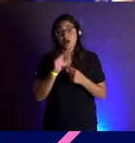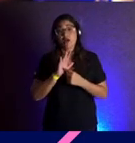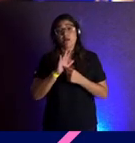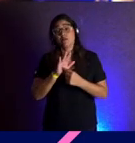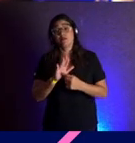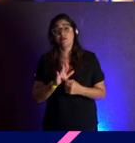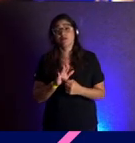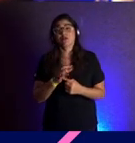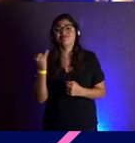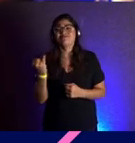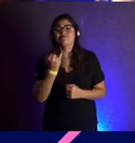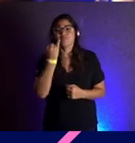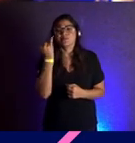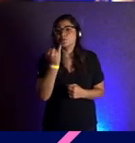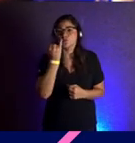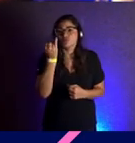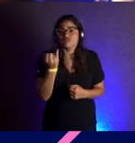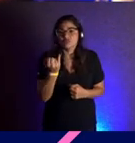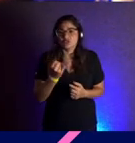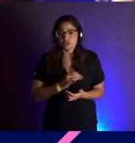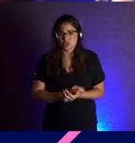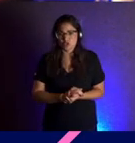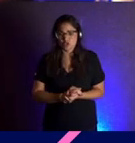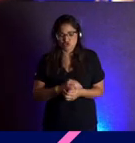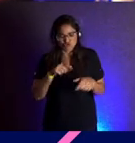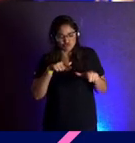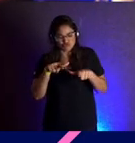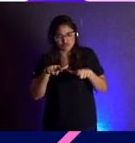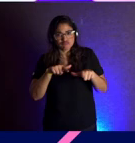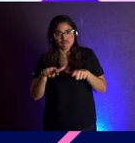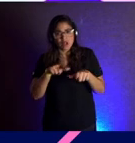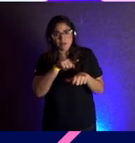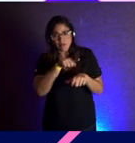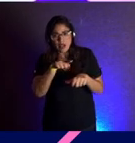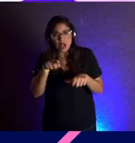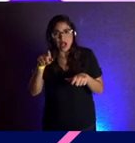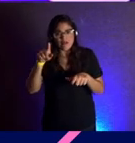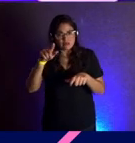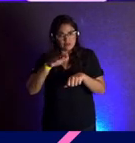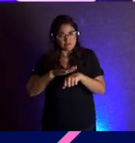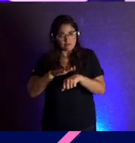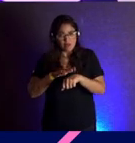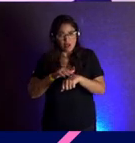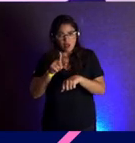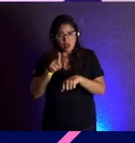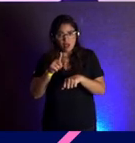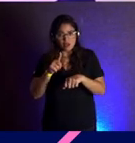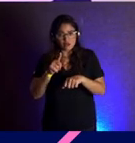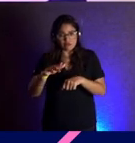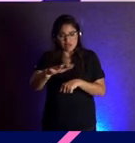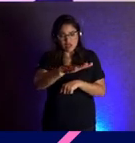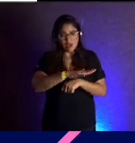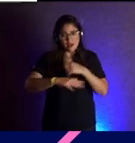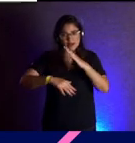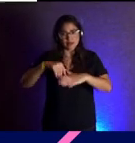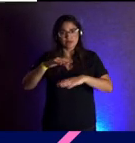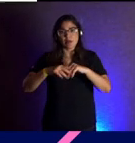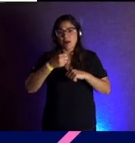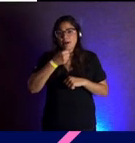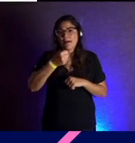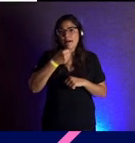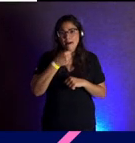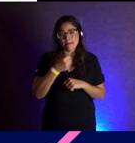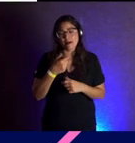o quão importante é e o trabalho que vocês fazem no jornalismo é absolutamente central. Aqui eu peguei,